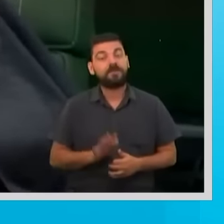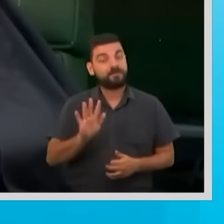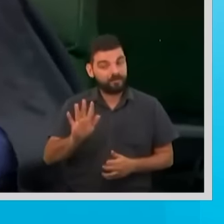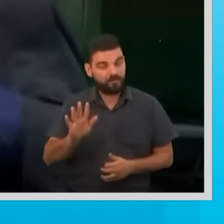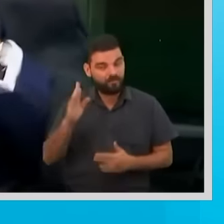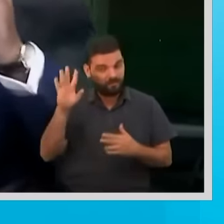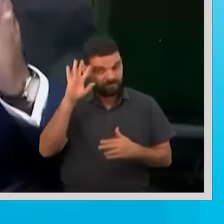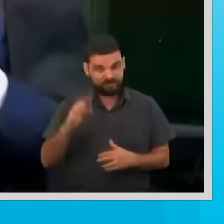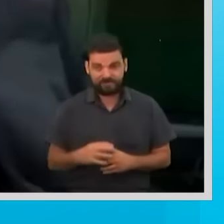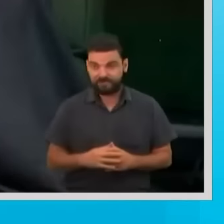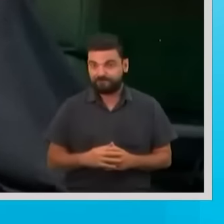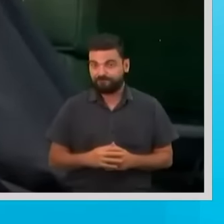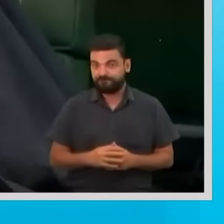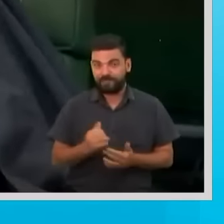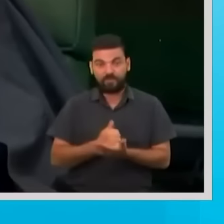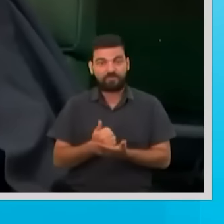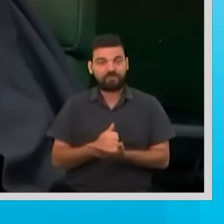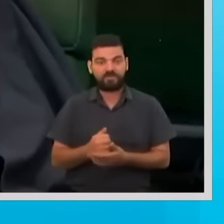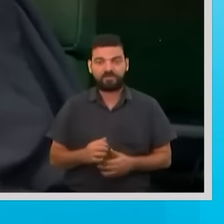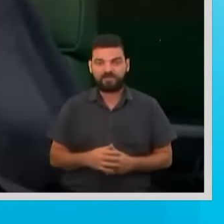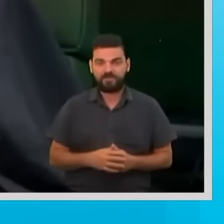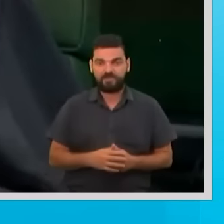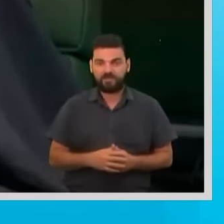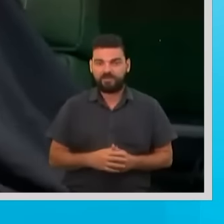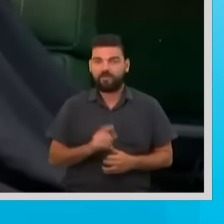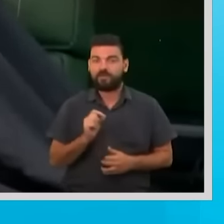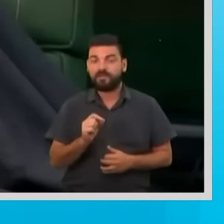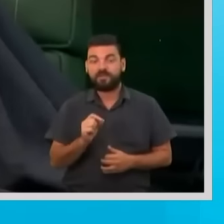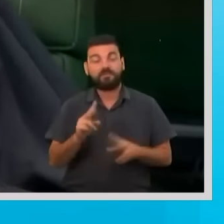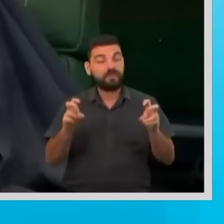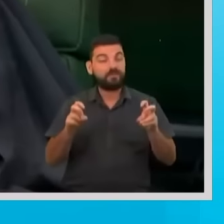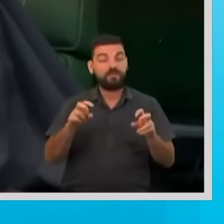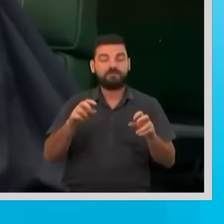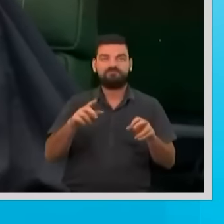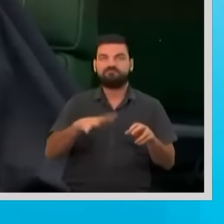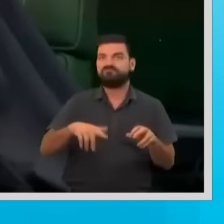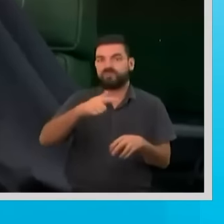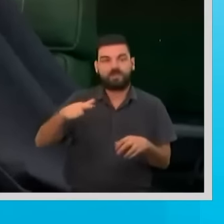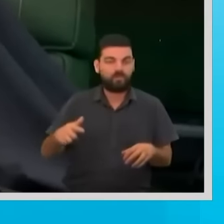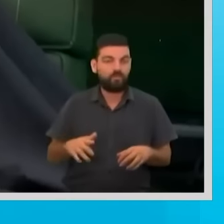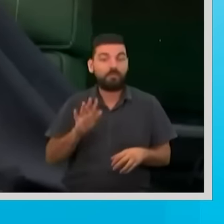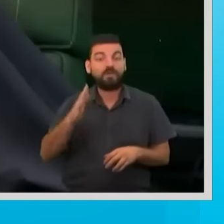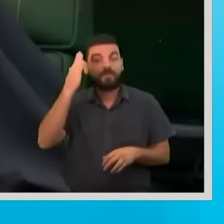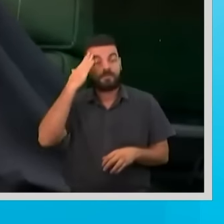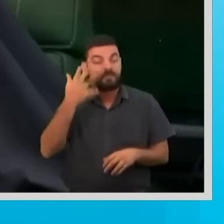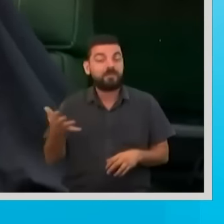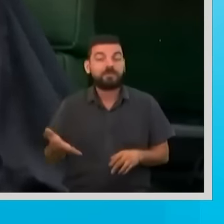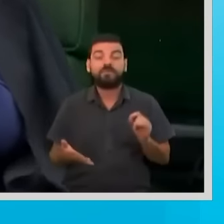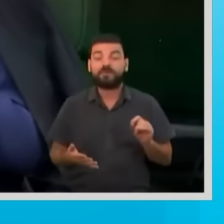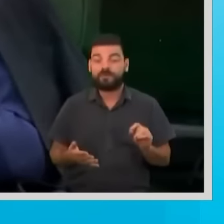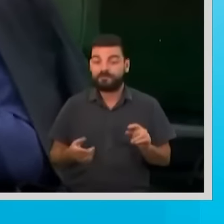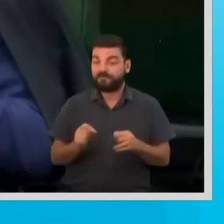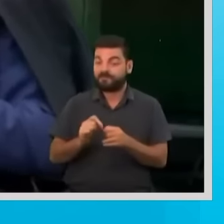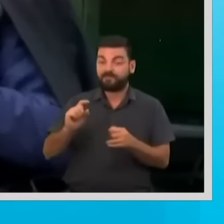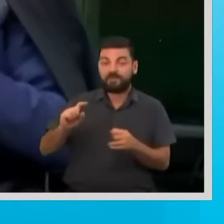nossas regras também tem que ser levado em consideração realmente é um grande impasse quando a gente toma uma medida como essa que é a medida mais dura que é a